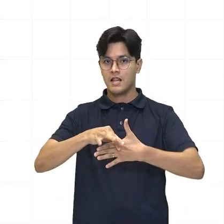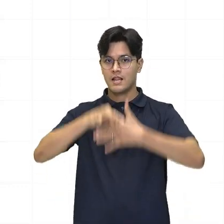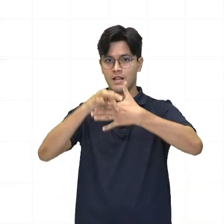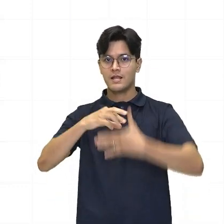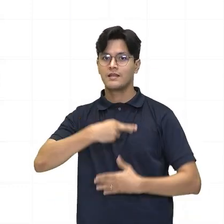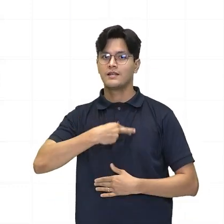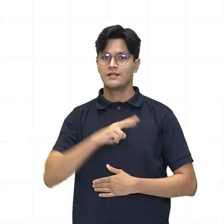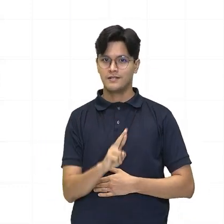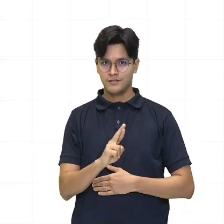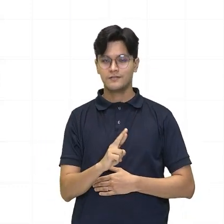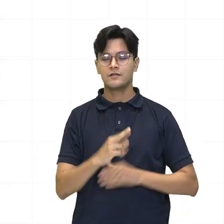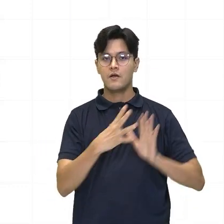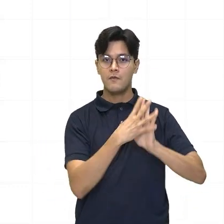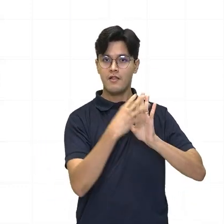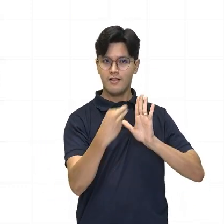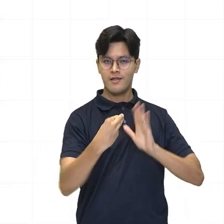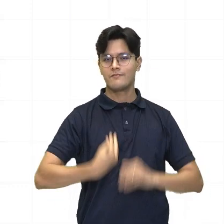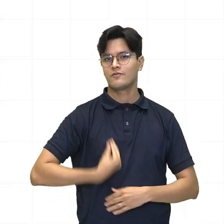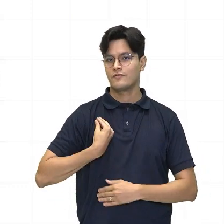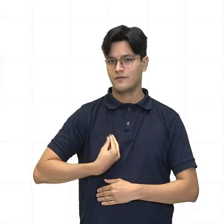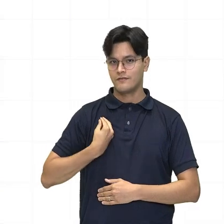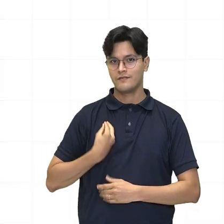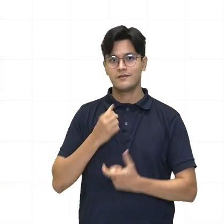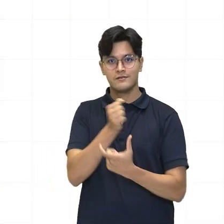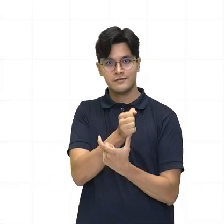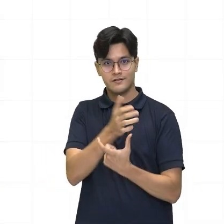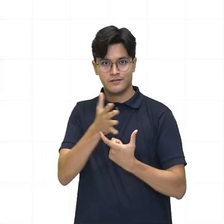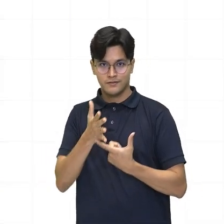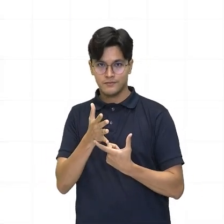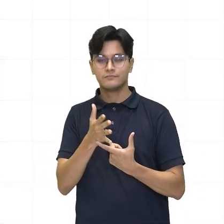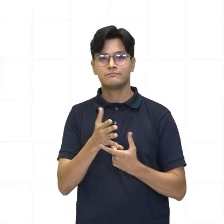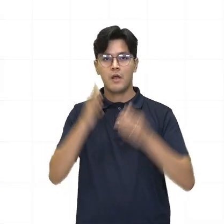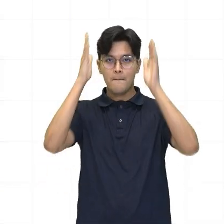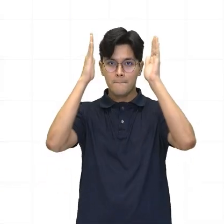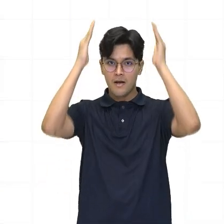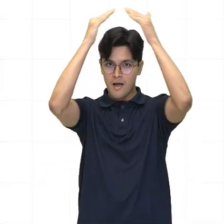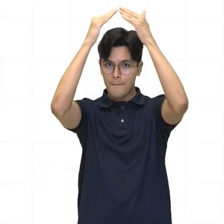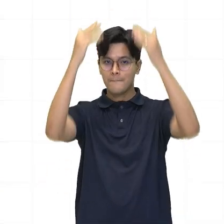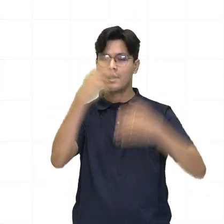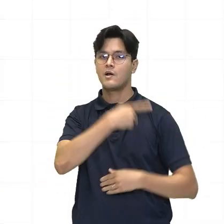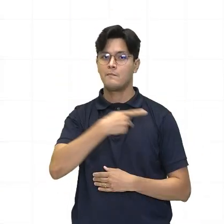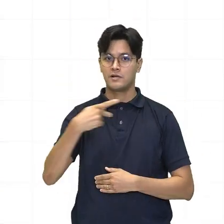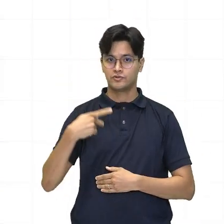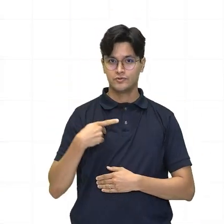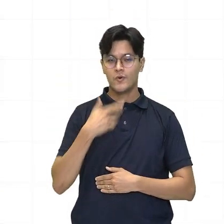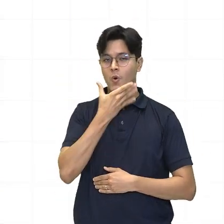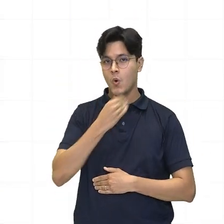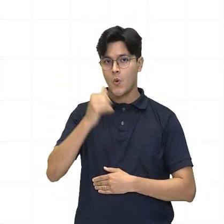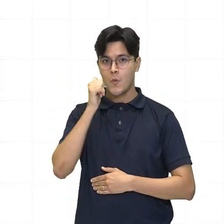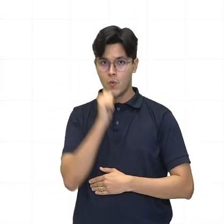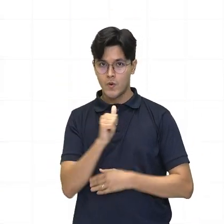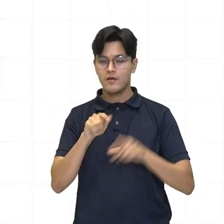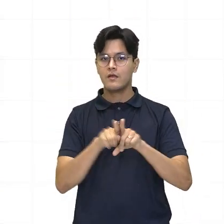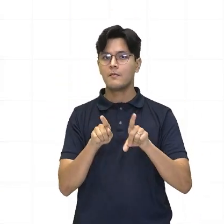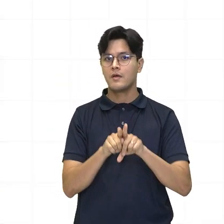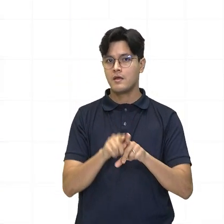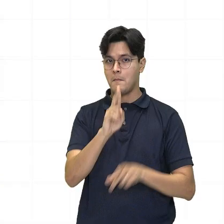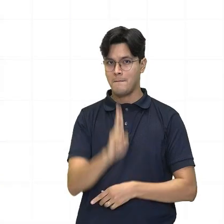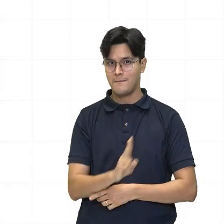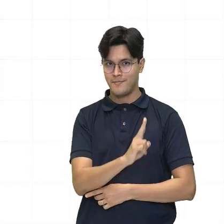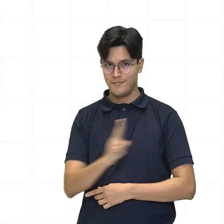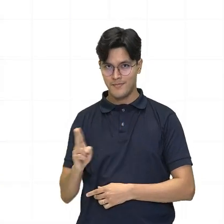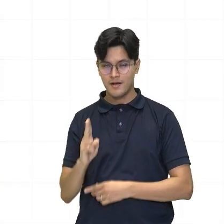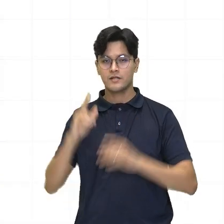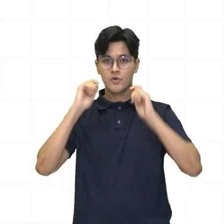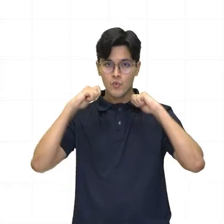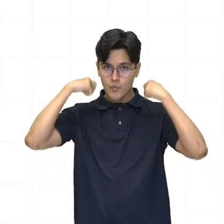religioso, um exemplo de vida, o patriarca, o papa, o pastor, pastora, o padre, madre, o